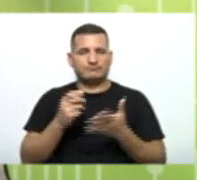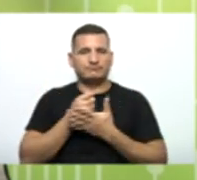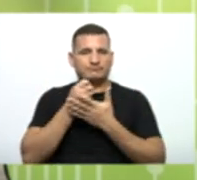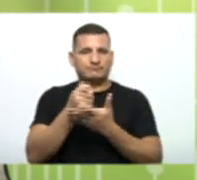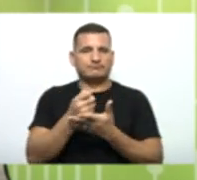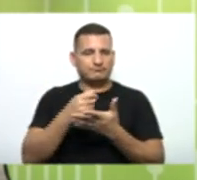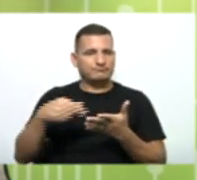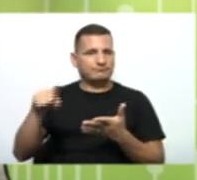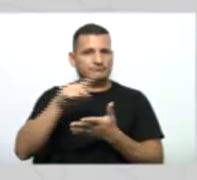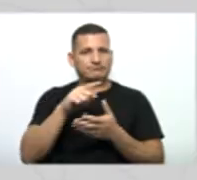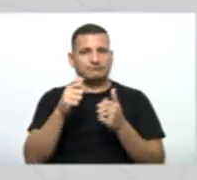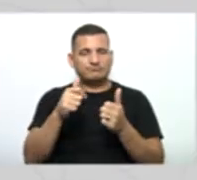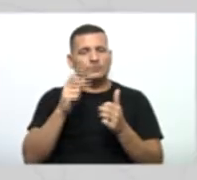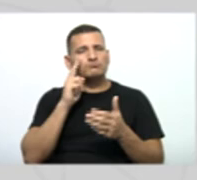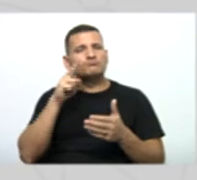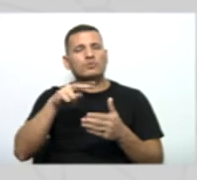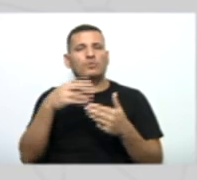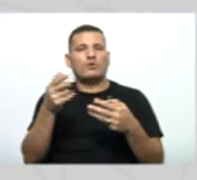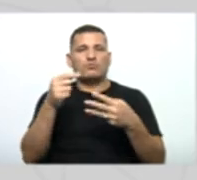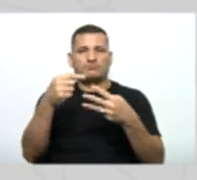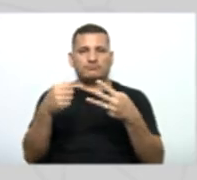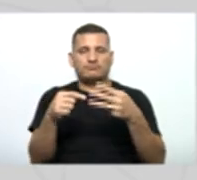vocês. Vamos ver aqui quais são as três questões.